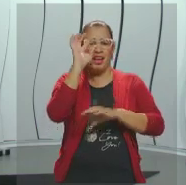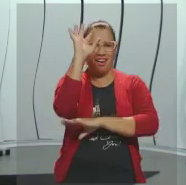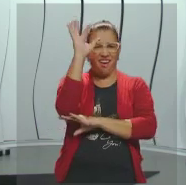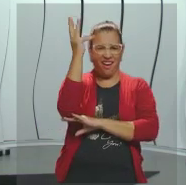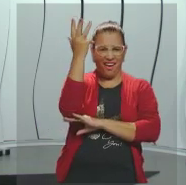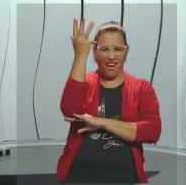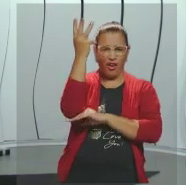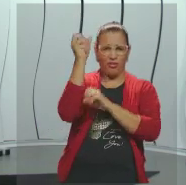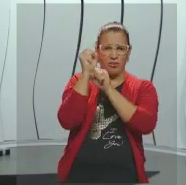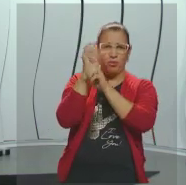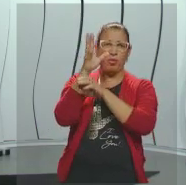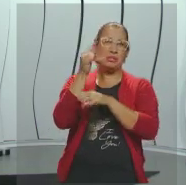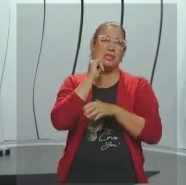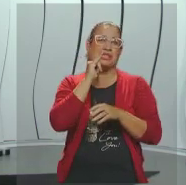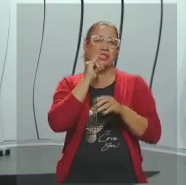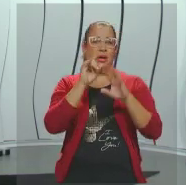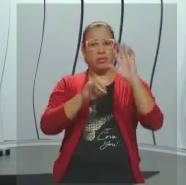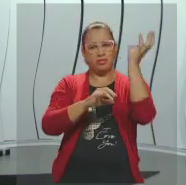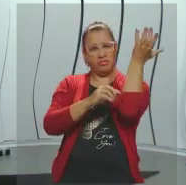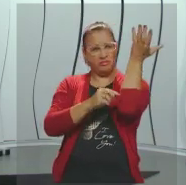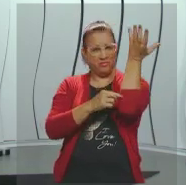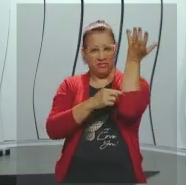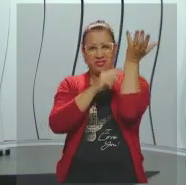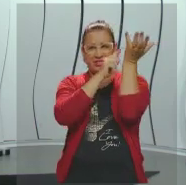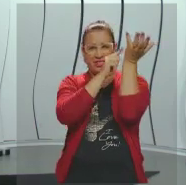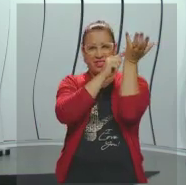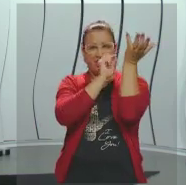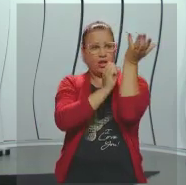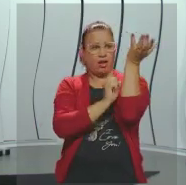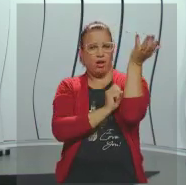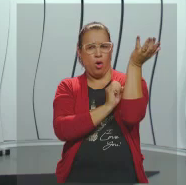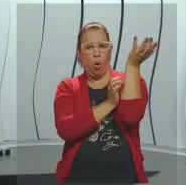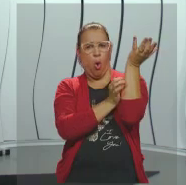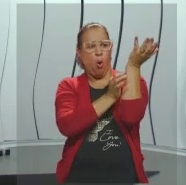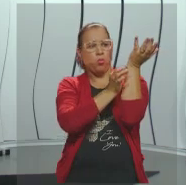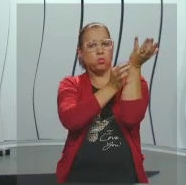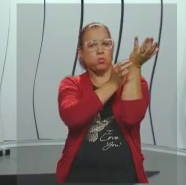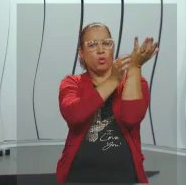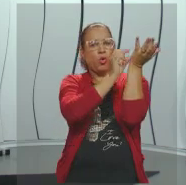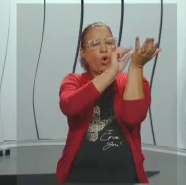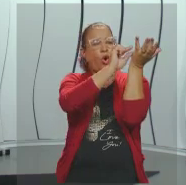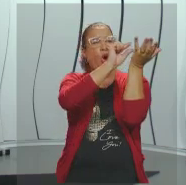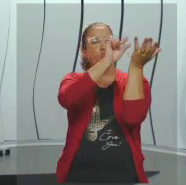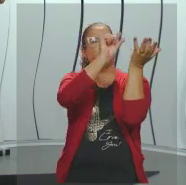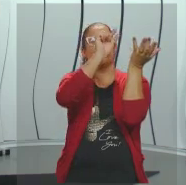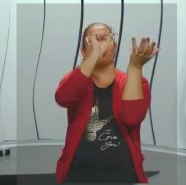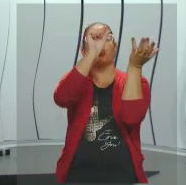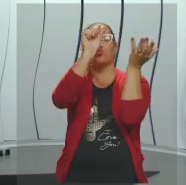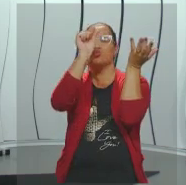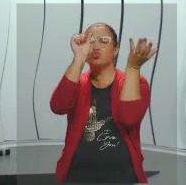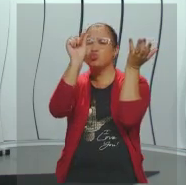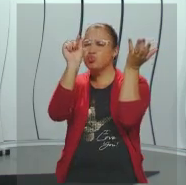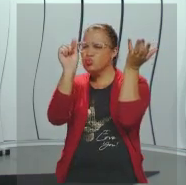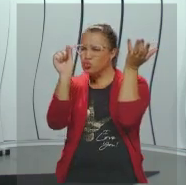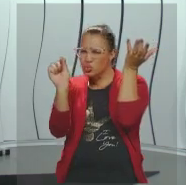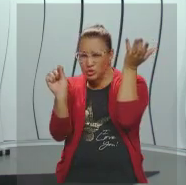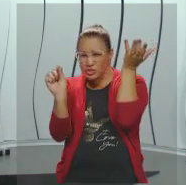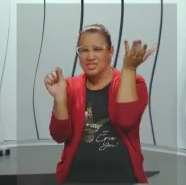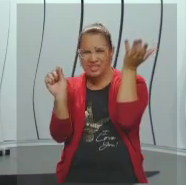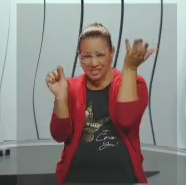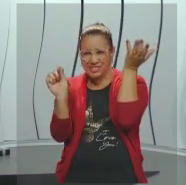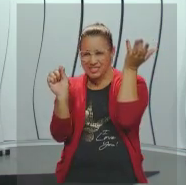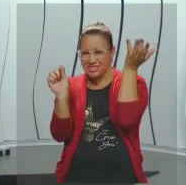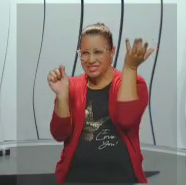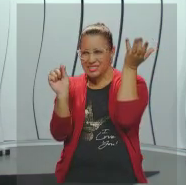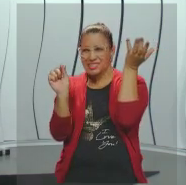árvore. Pensa num tronco de árvore, aí começa a vir galhos cada vez mais finos, até chegar nas pontinhas da árvore. Os